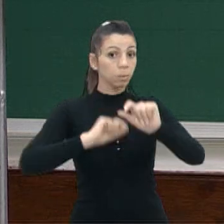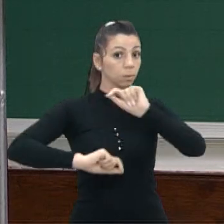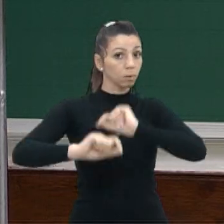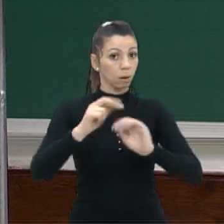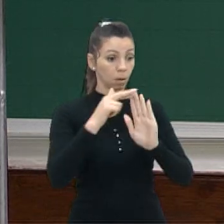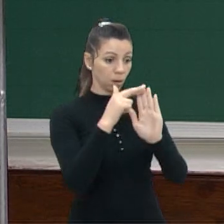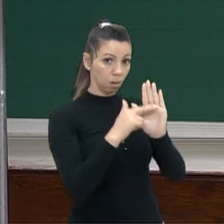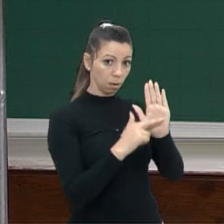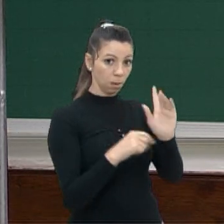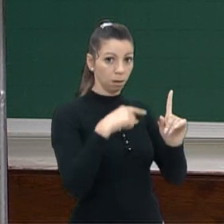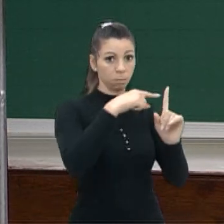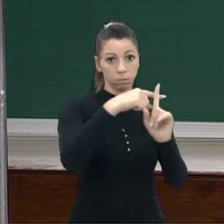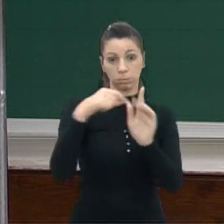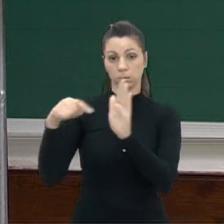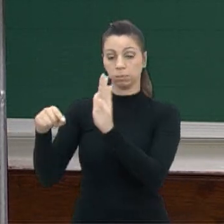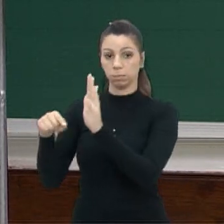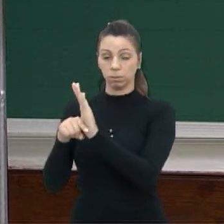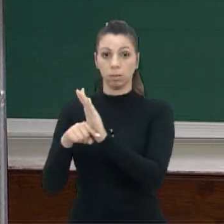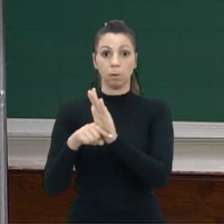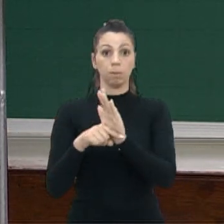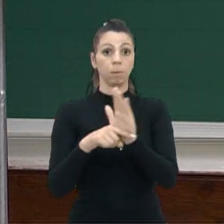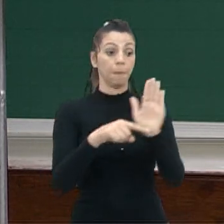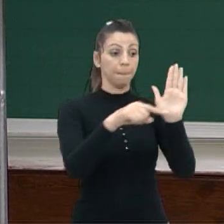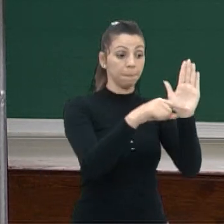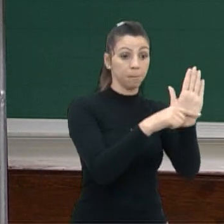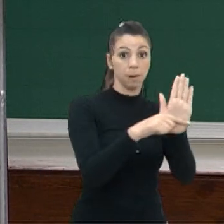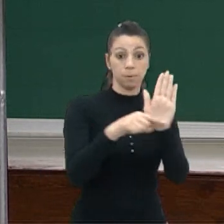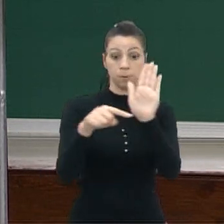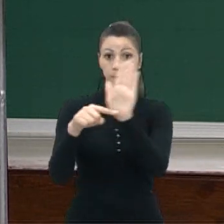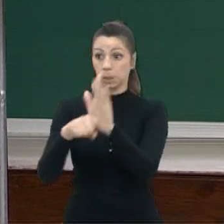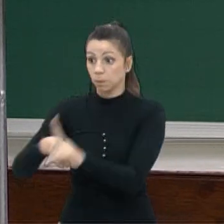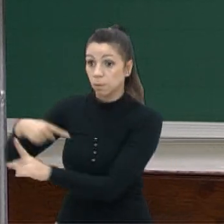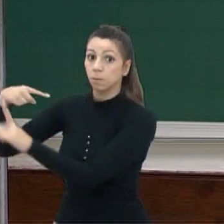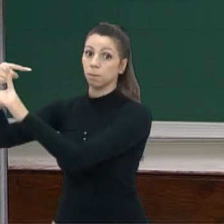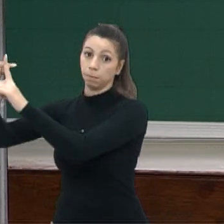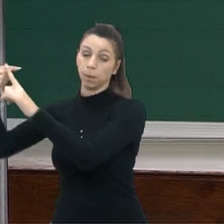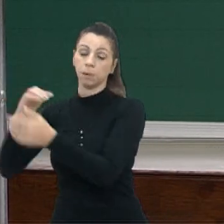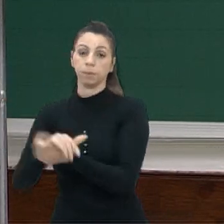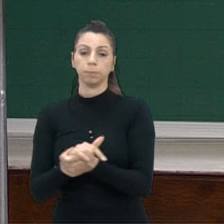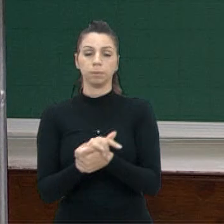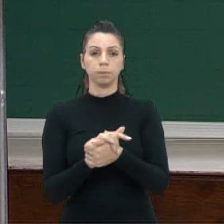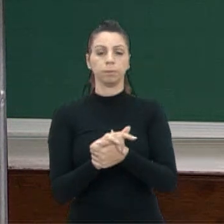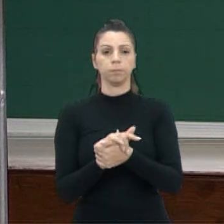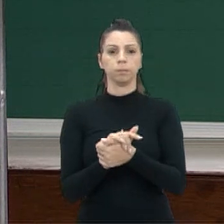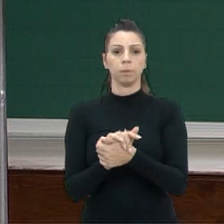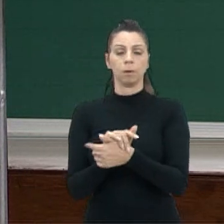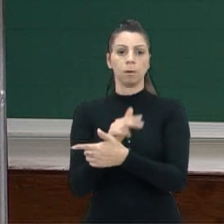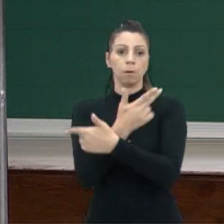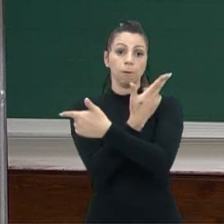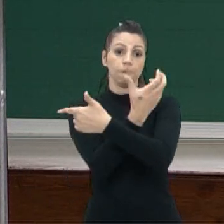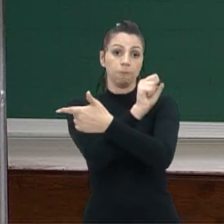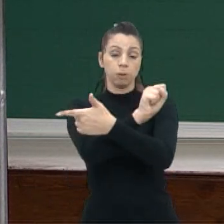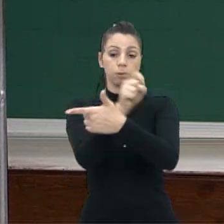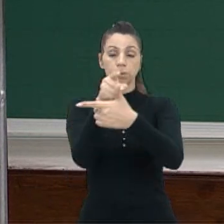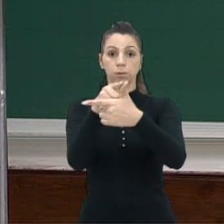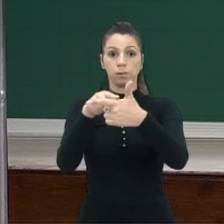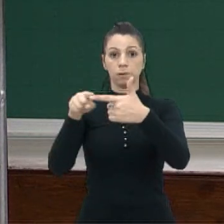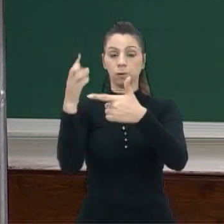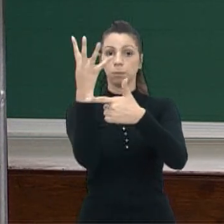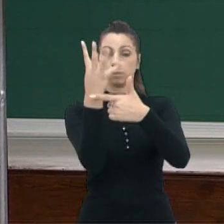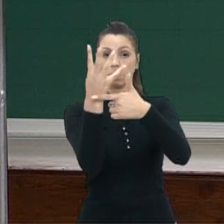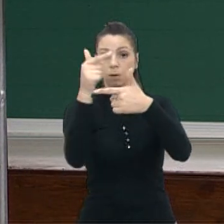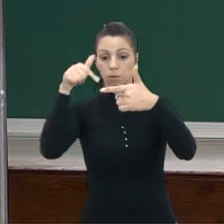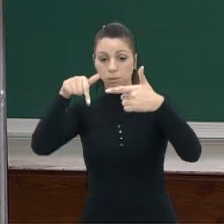menos, mais. Certo? 28 dividido por 4 dá 7. Então vai ficar